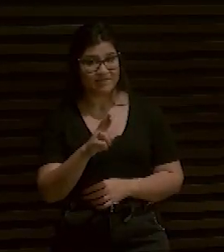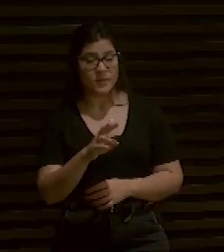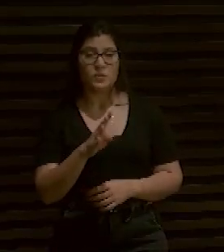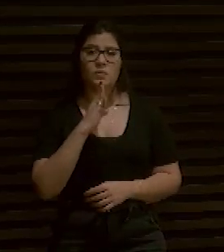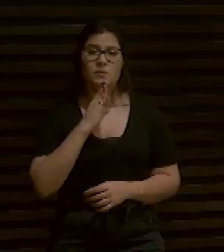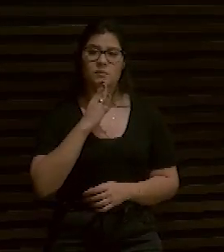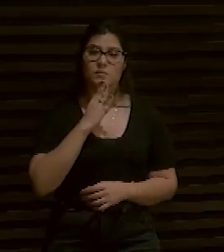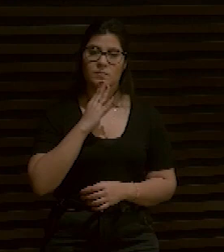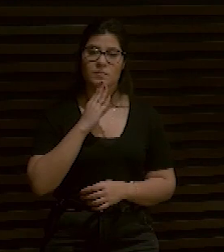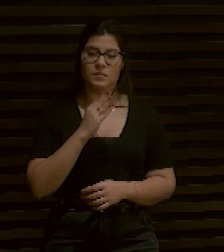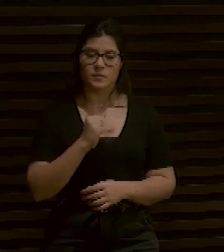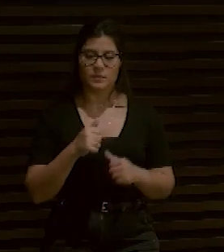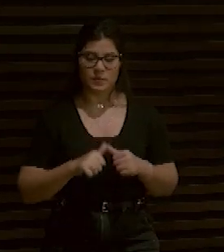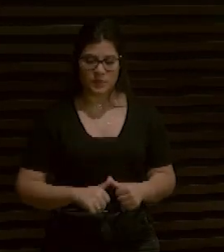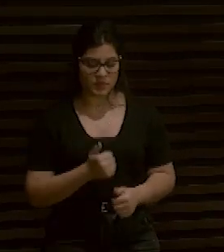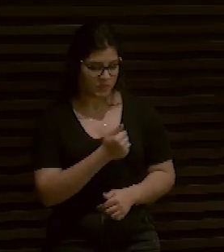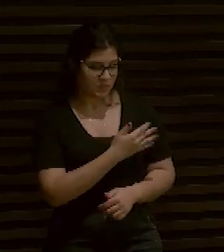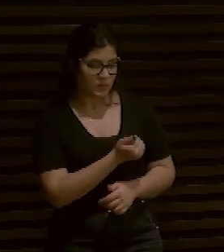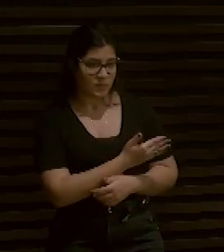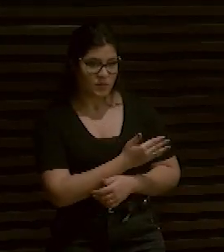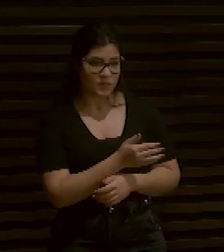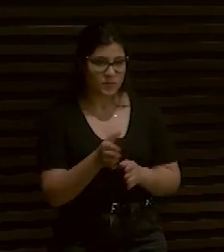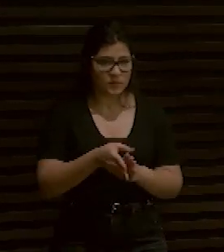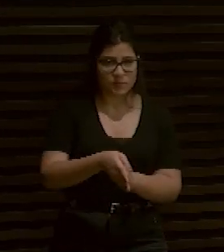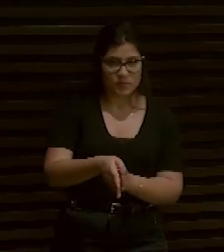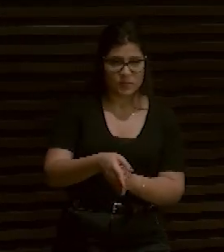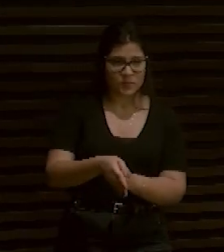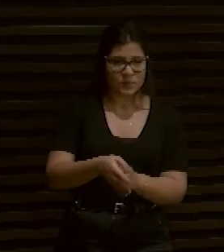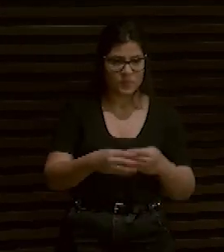desce para o coração e vira prática.